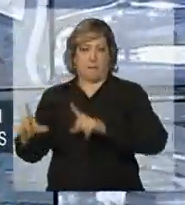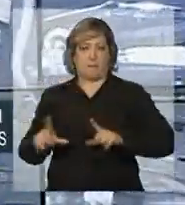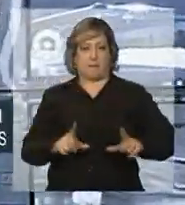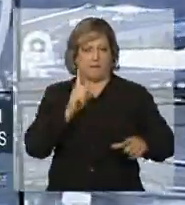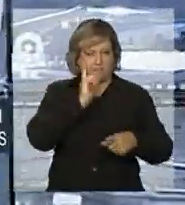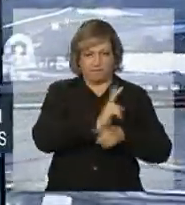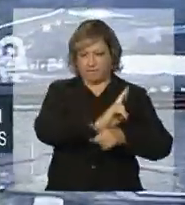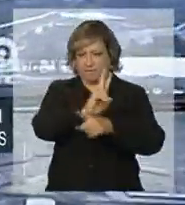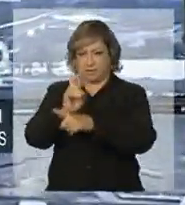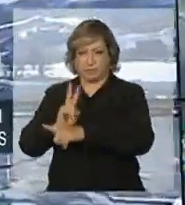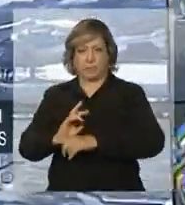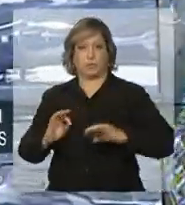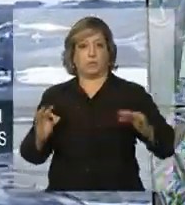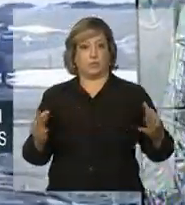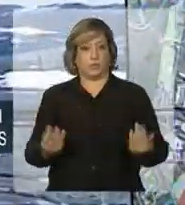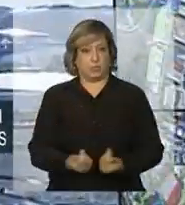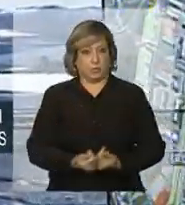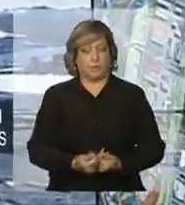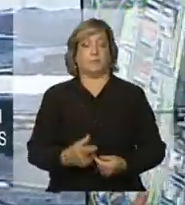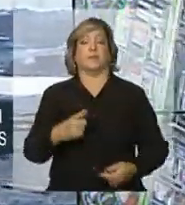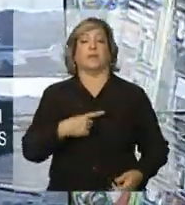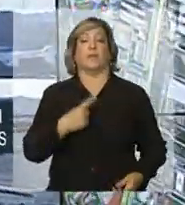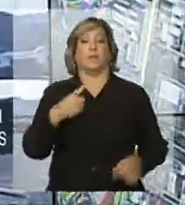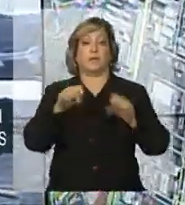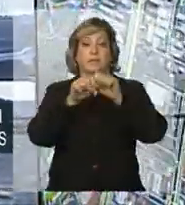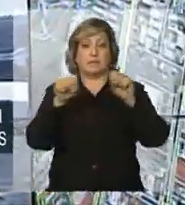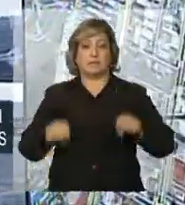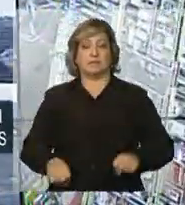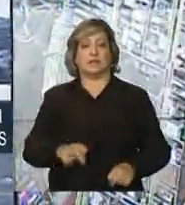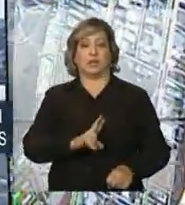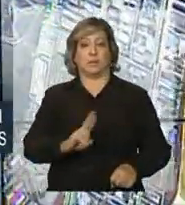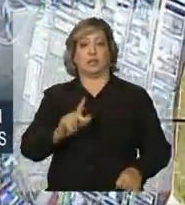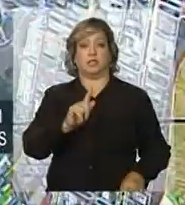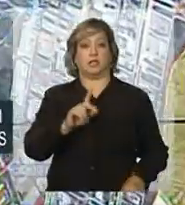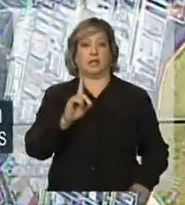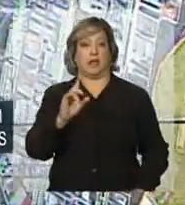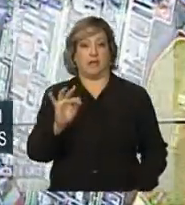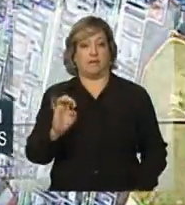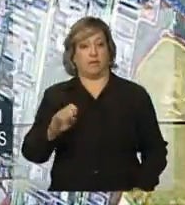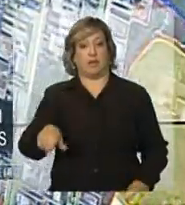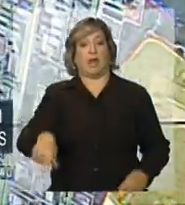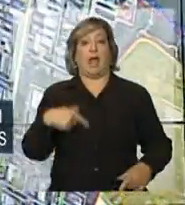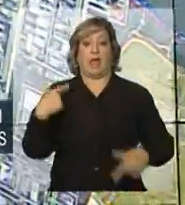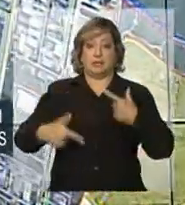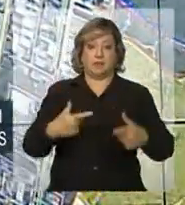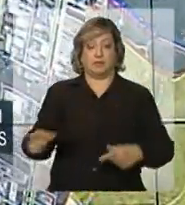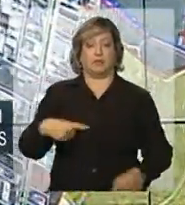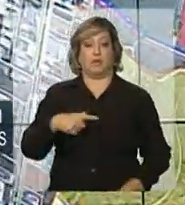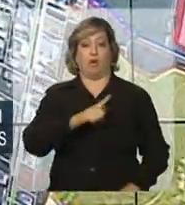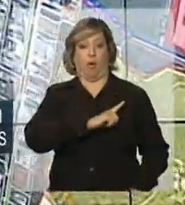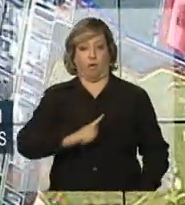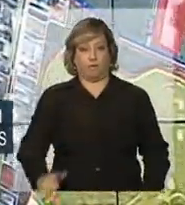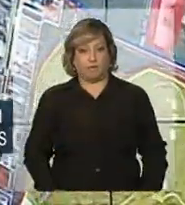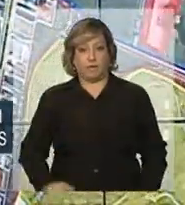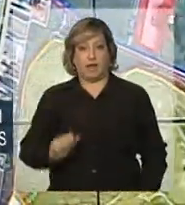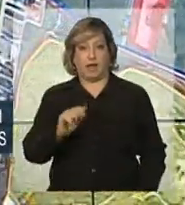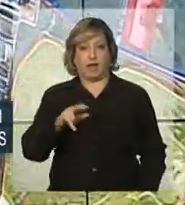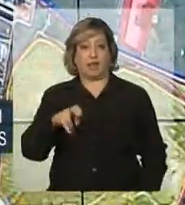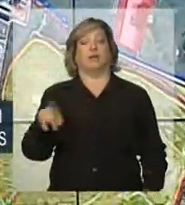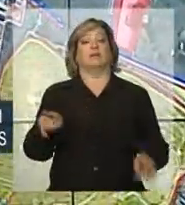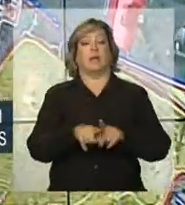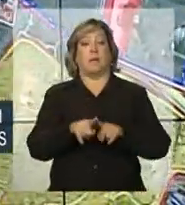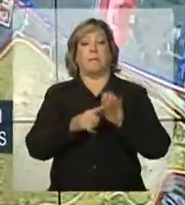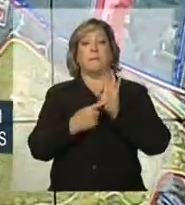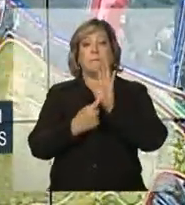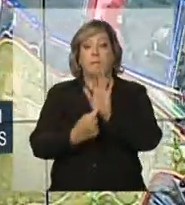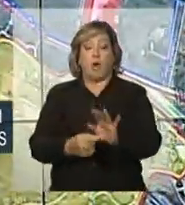senhora. E um sistema chamado GDF em ação, né, do governador Agnello, que também demonstra as áreas todas de